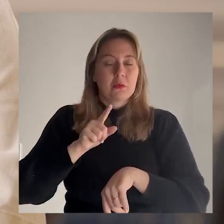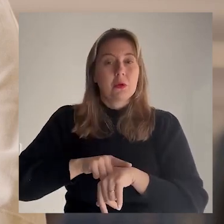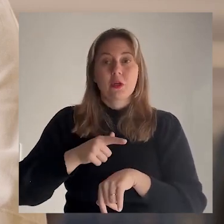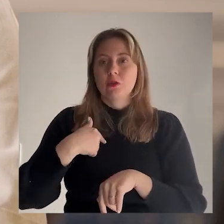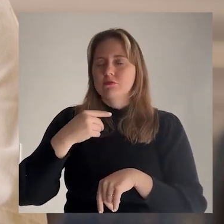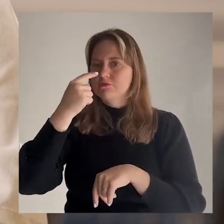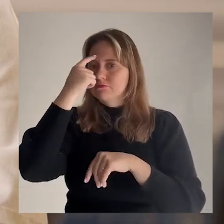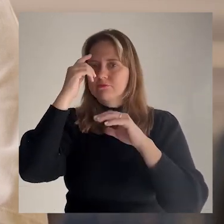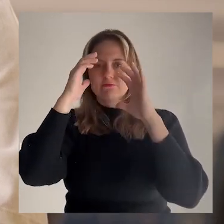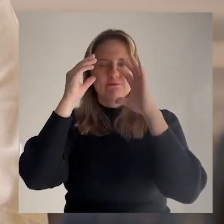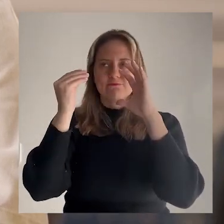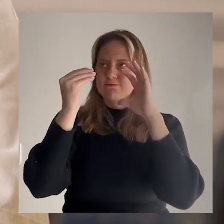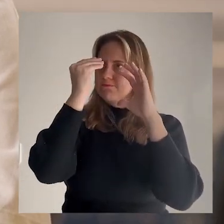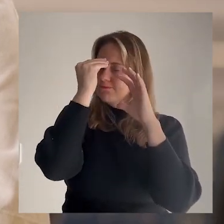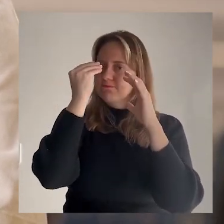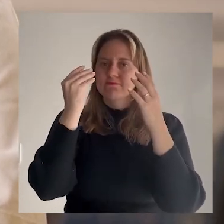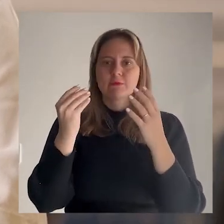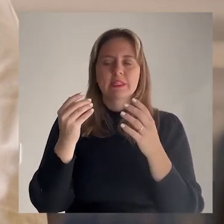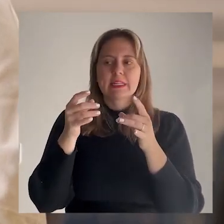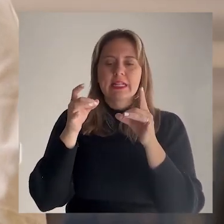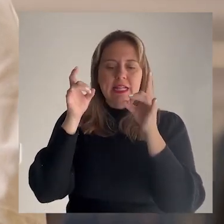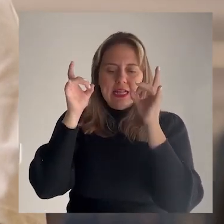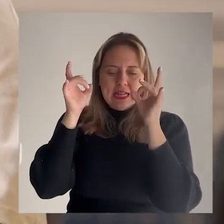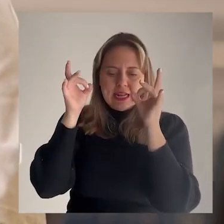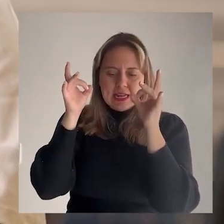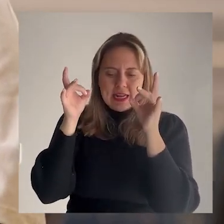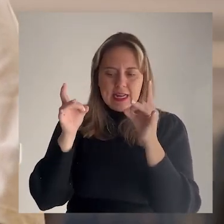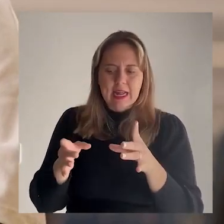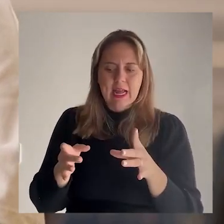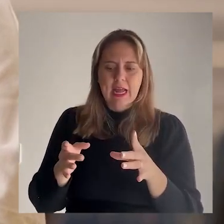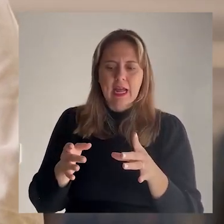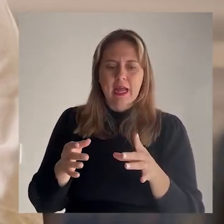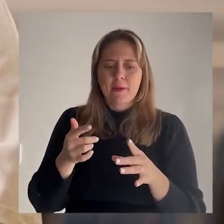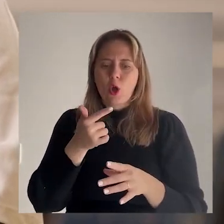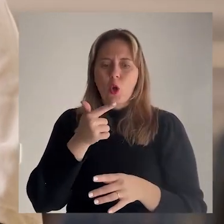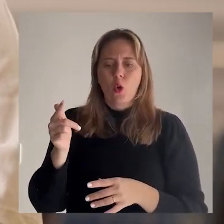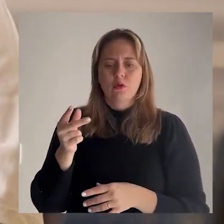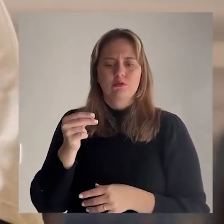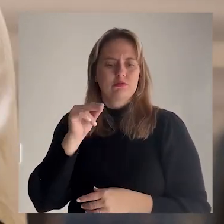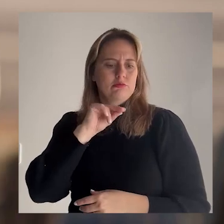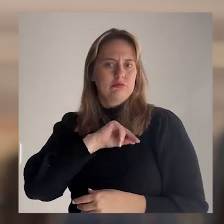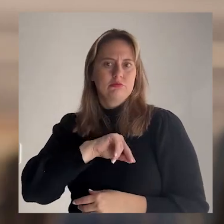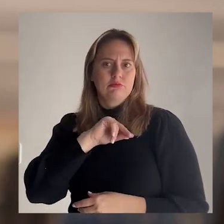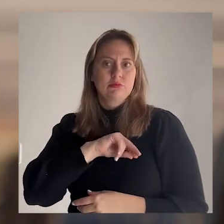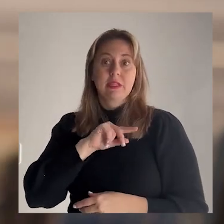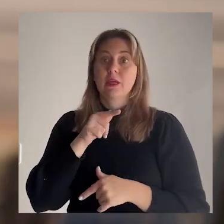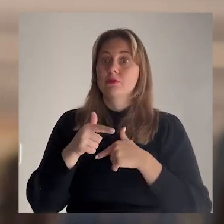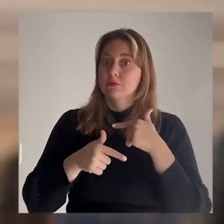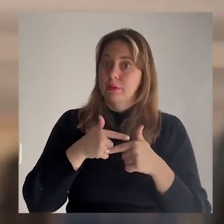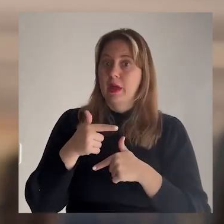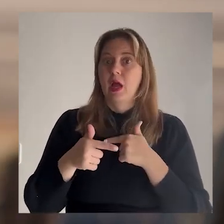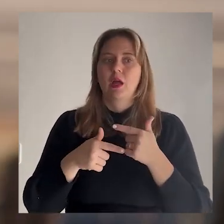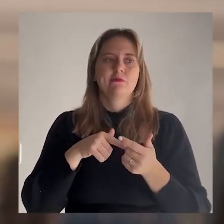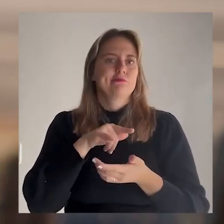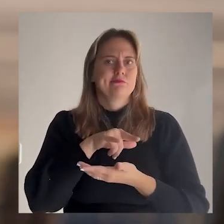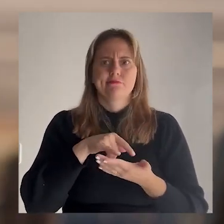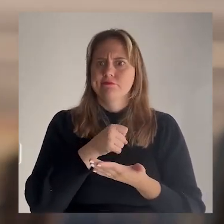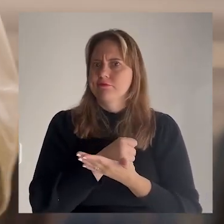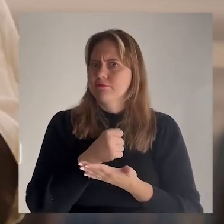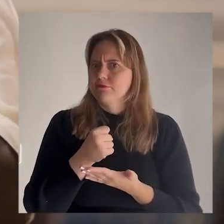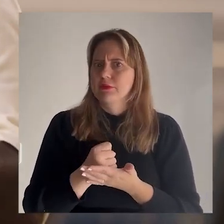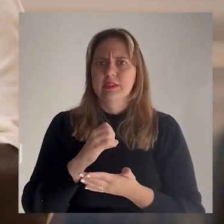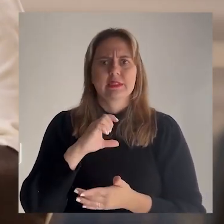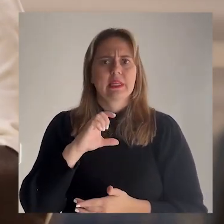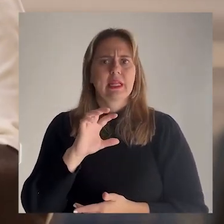cabeça de eu largar a minha outra fonte de renda, assim, que era um trabalho, carteira assinada, assim,